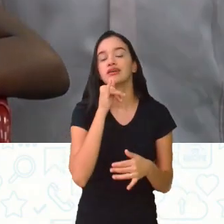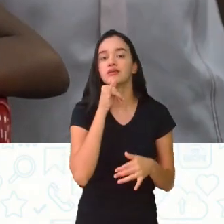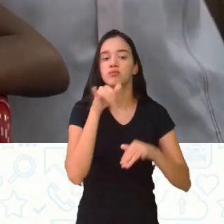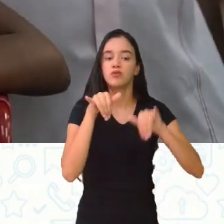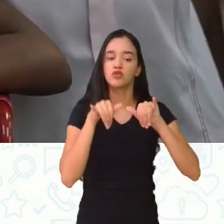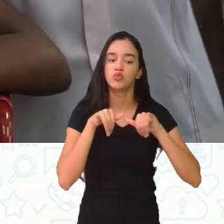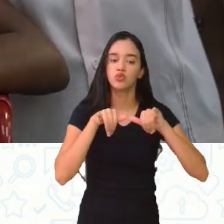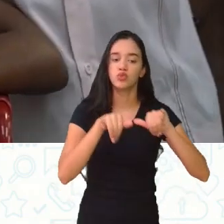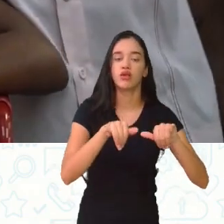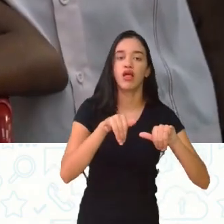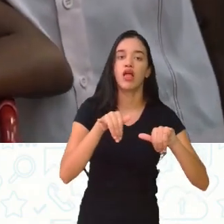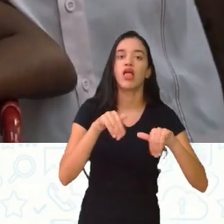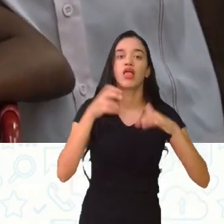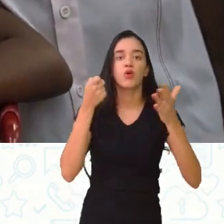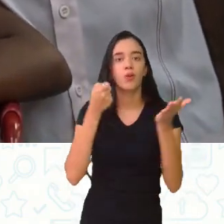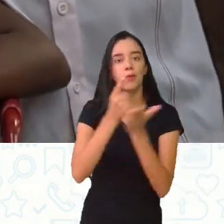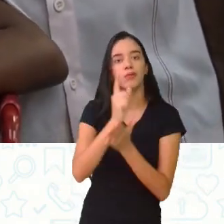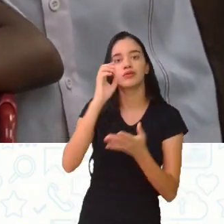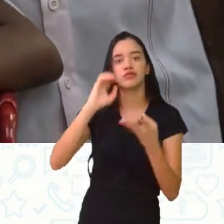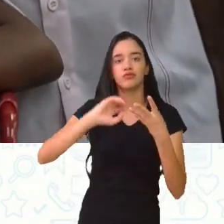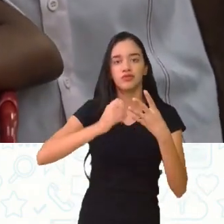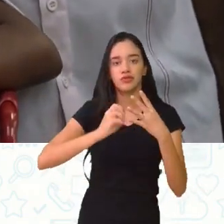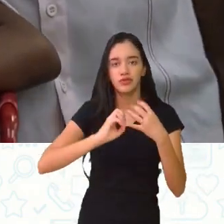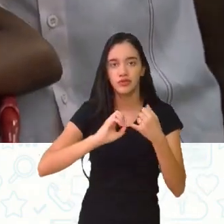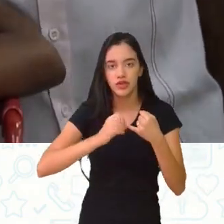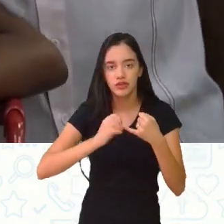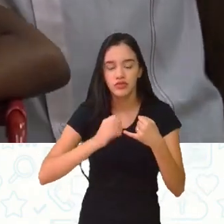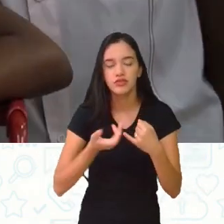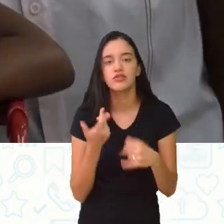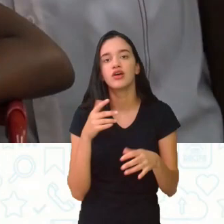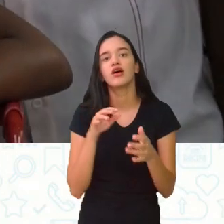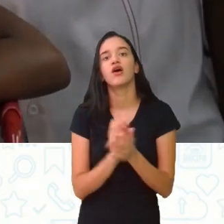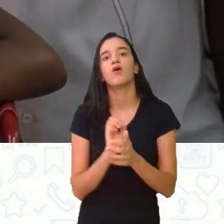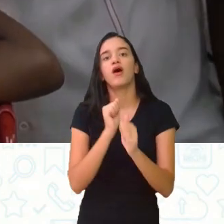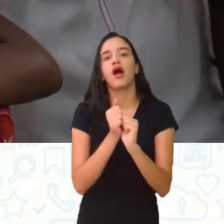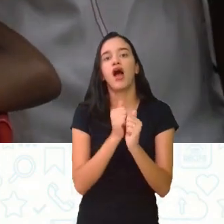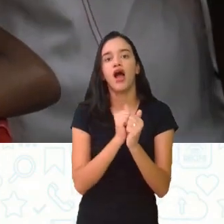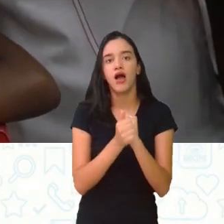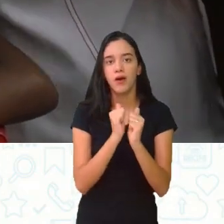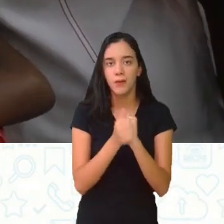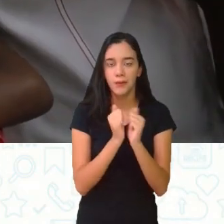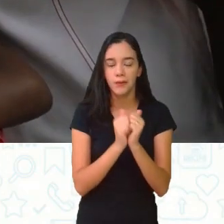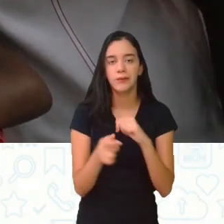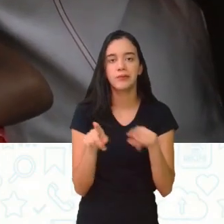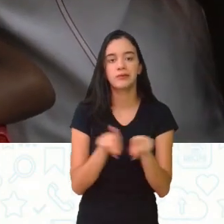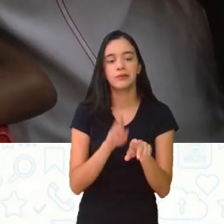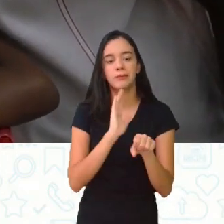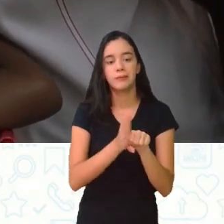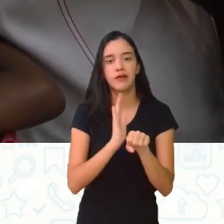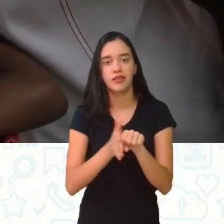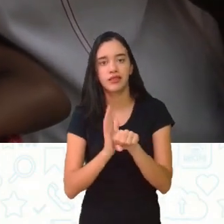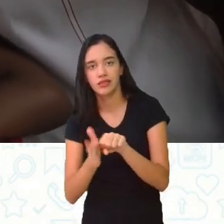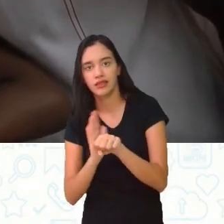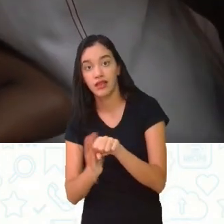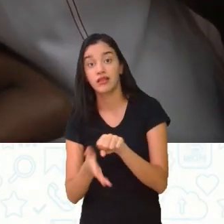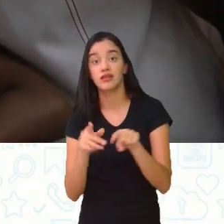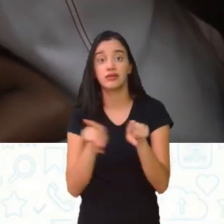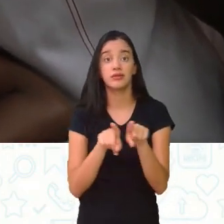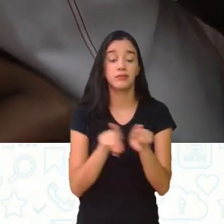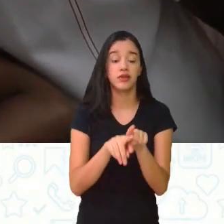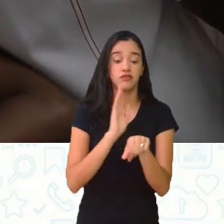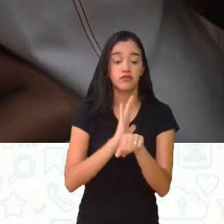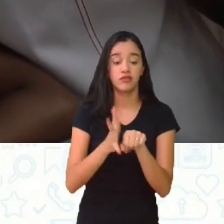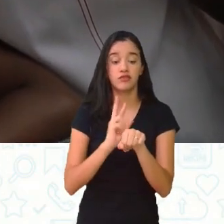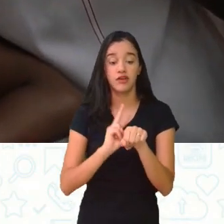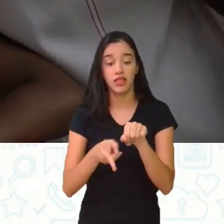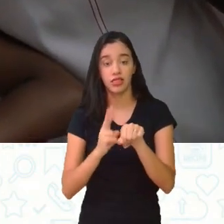supermercado e compramos feijão, arroz, batata e verdura, não é? Então, serve aí para enumerar